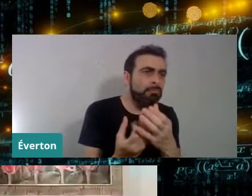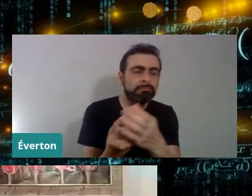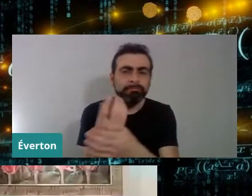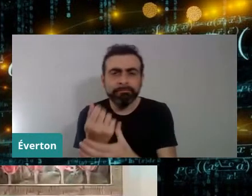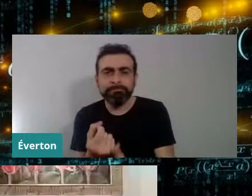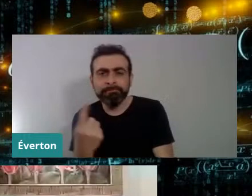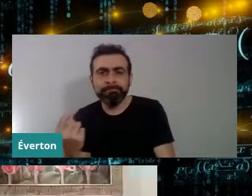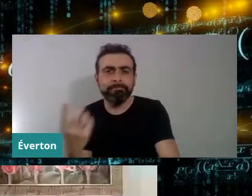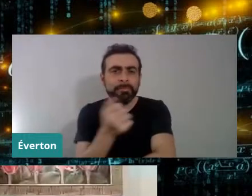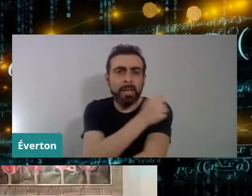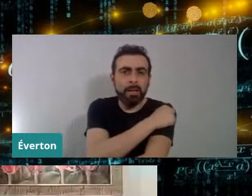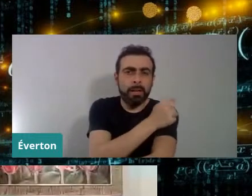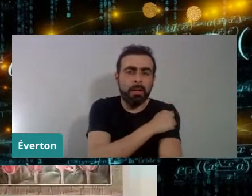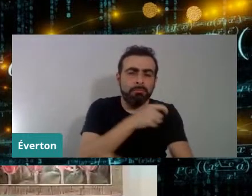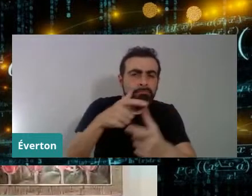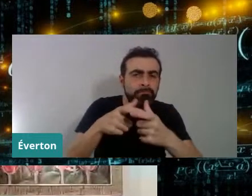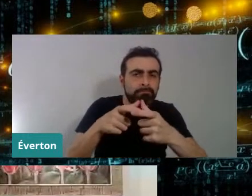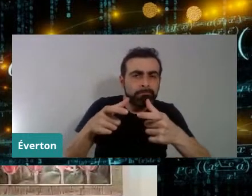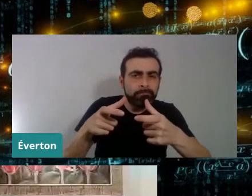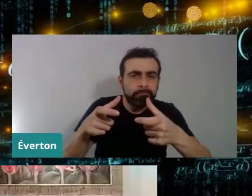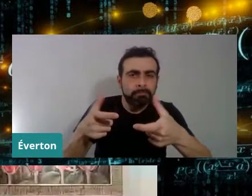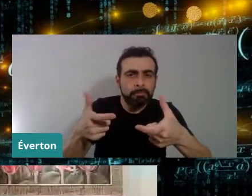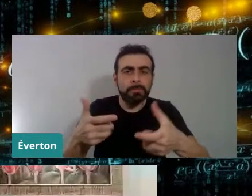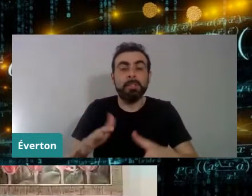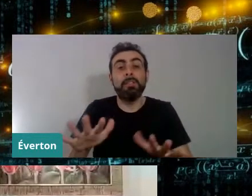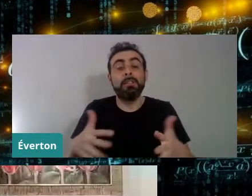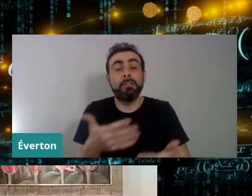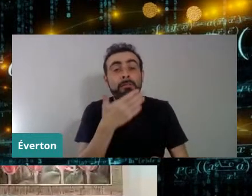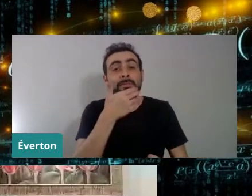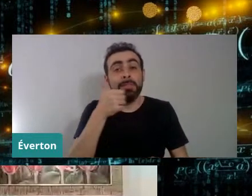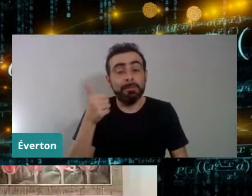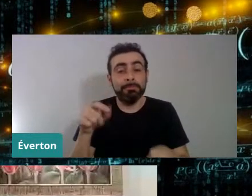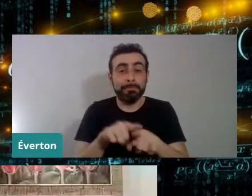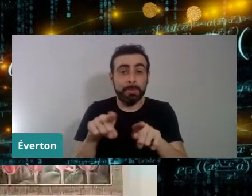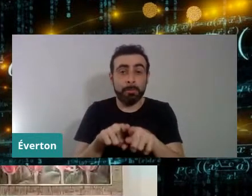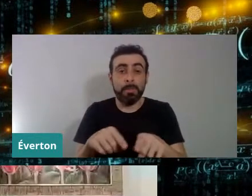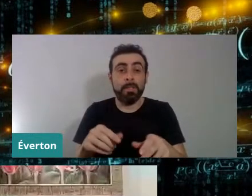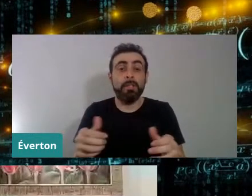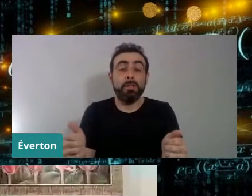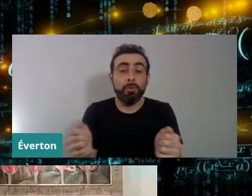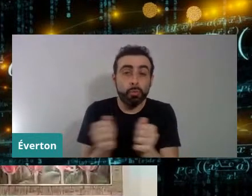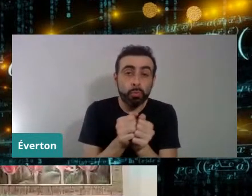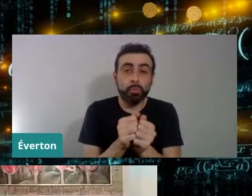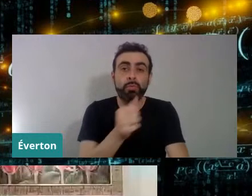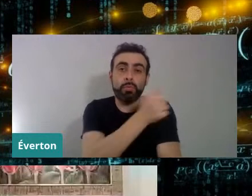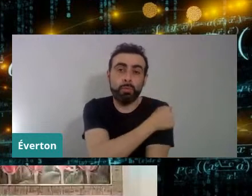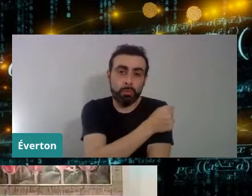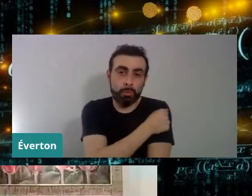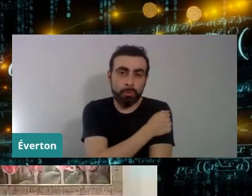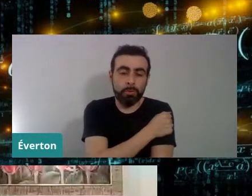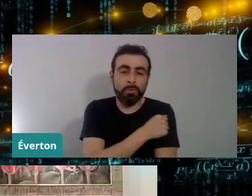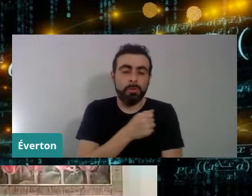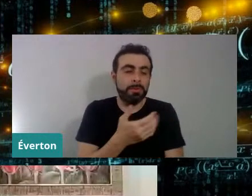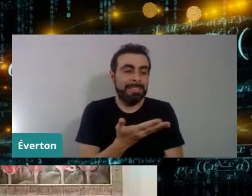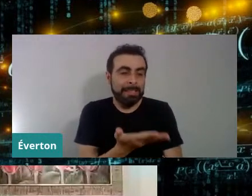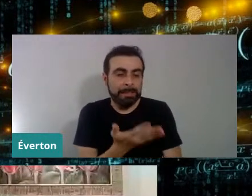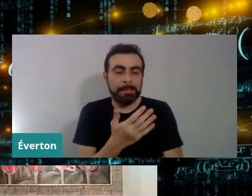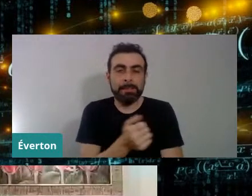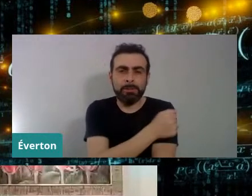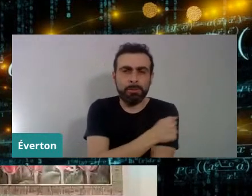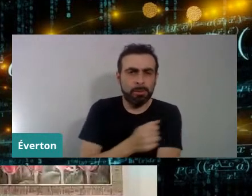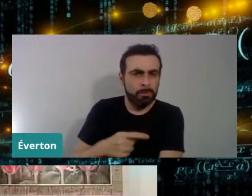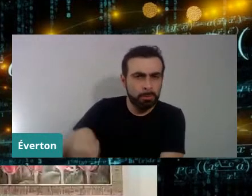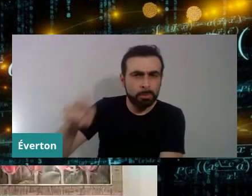alunos, foi indo, e o curso foi melhorando. E os alunos nossos, eles começaram a ter